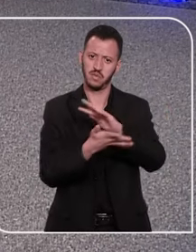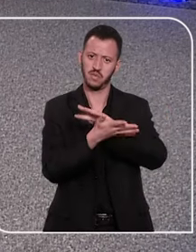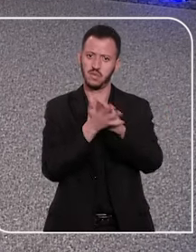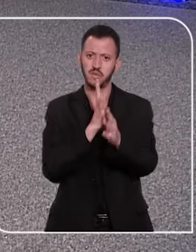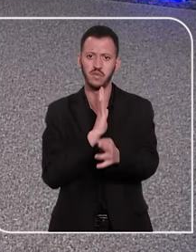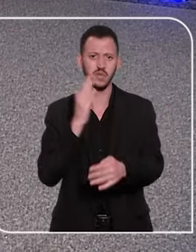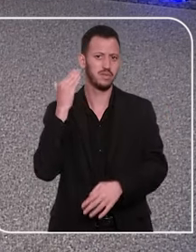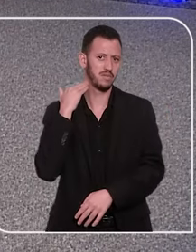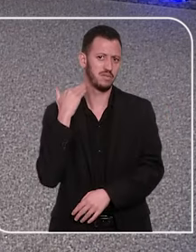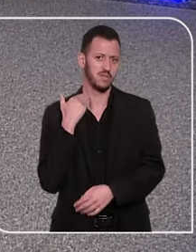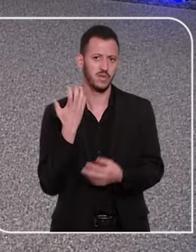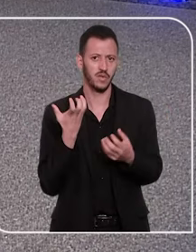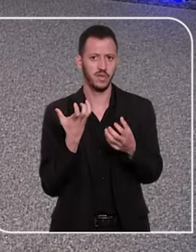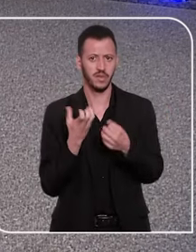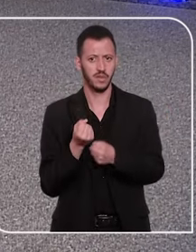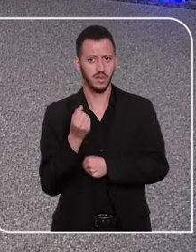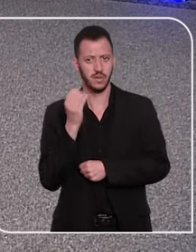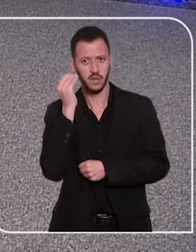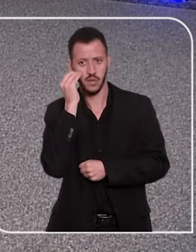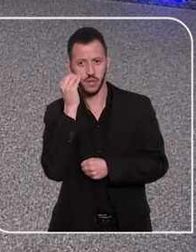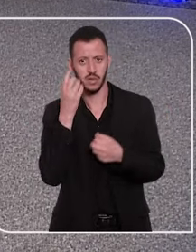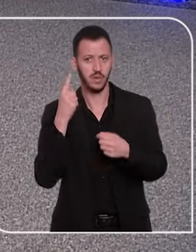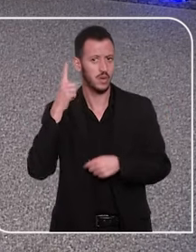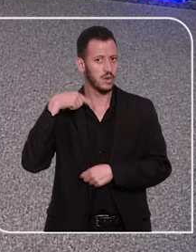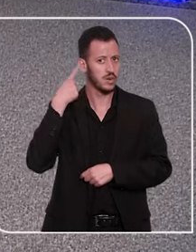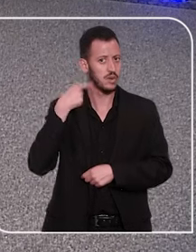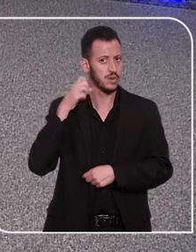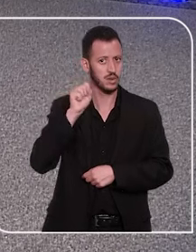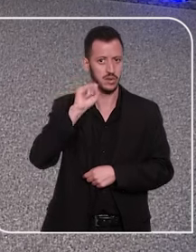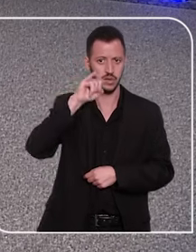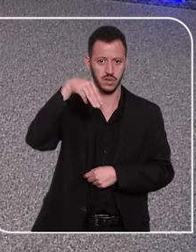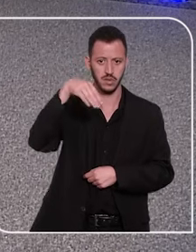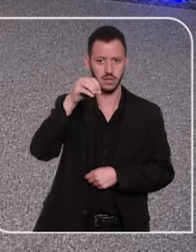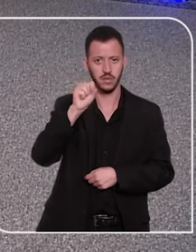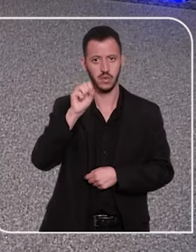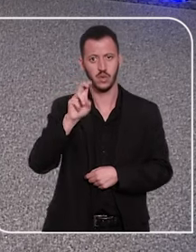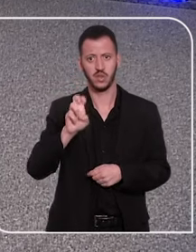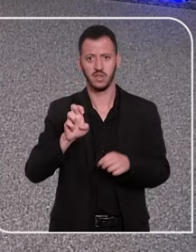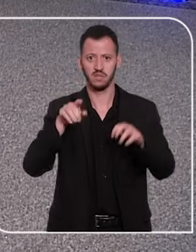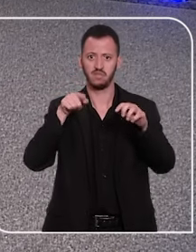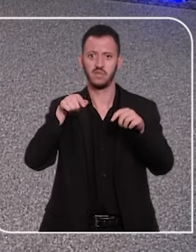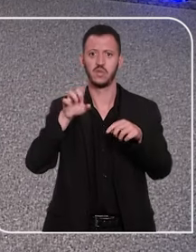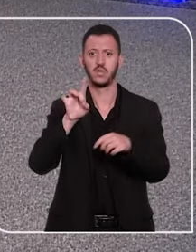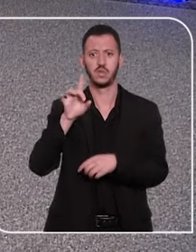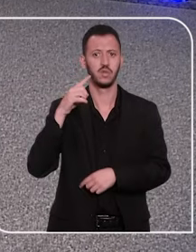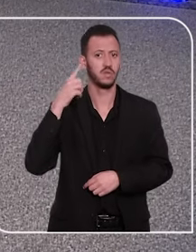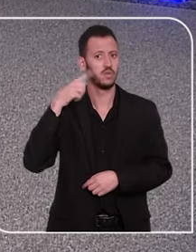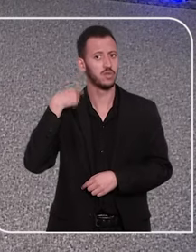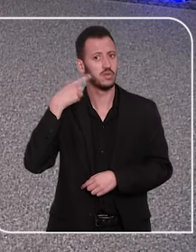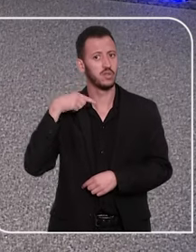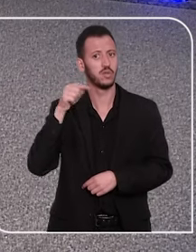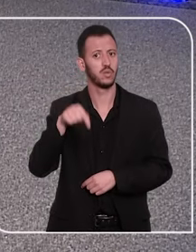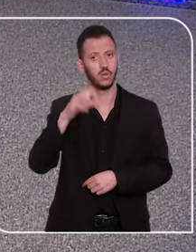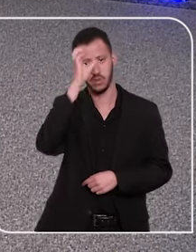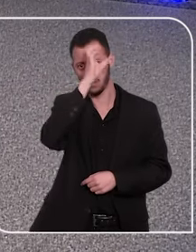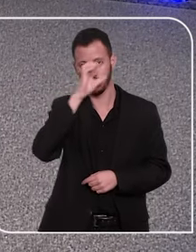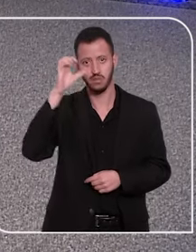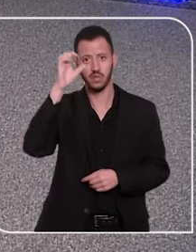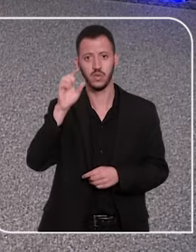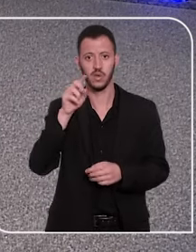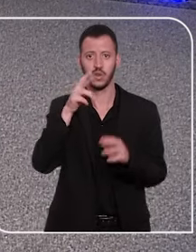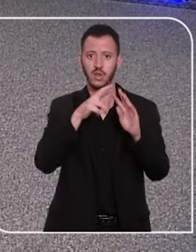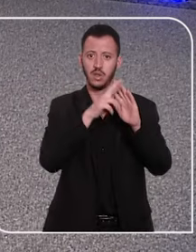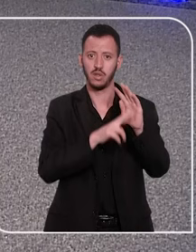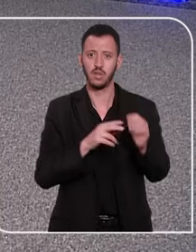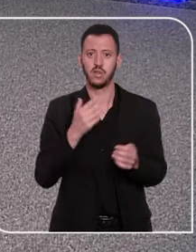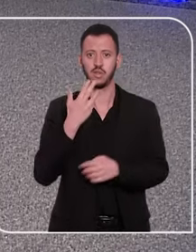de espera em fila de banco vamos conferir com a advogada Simone Magalhães especializada em Direito do Consumidor e